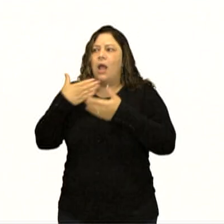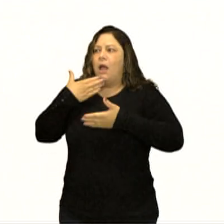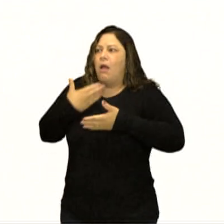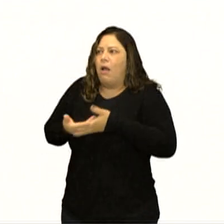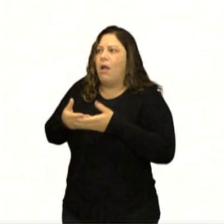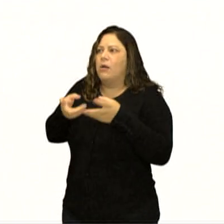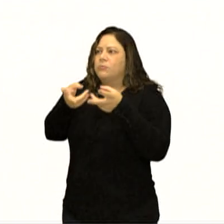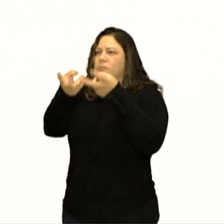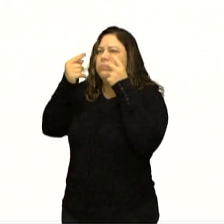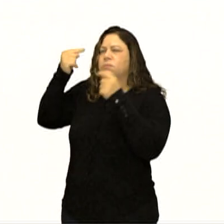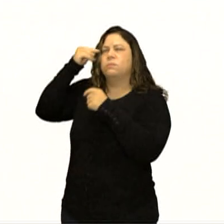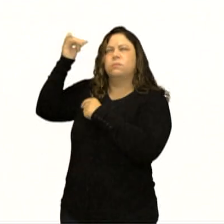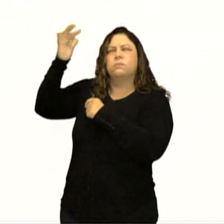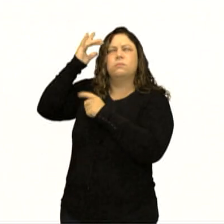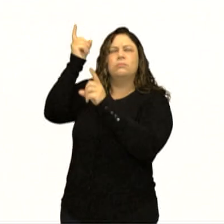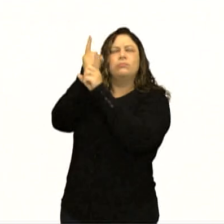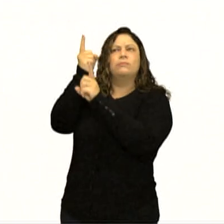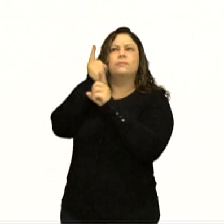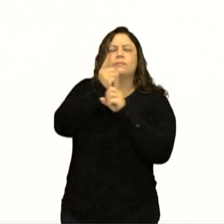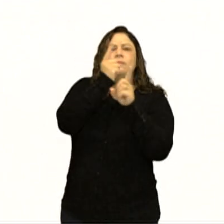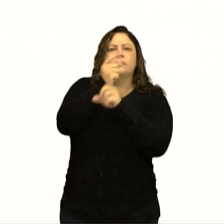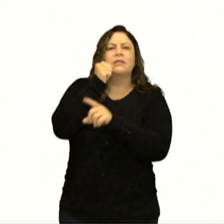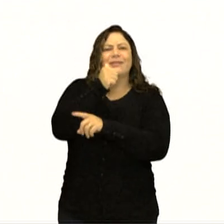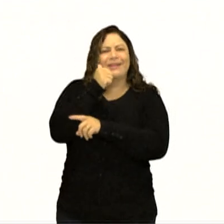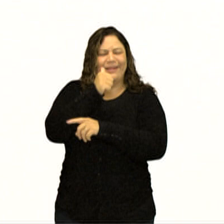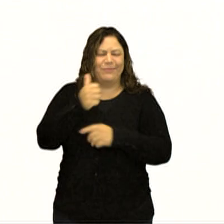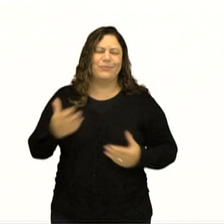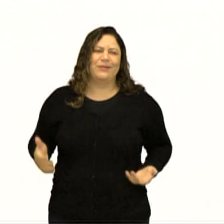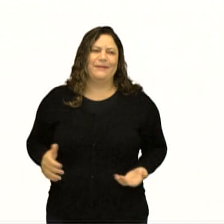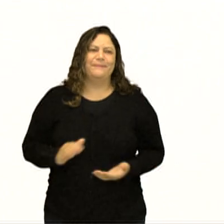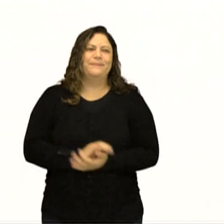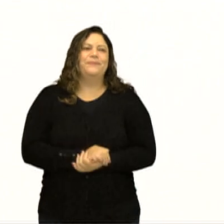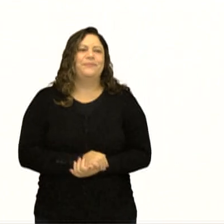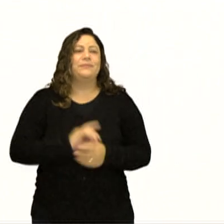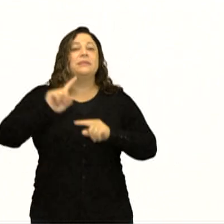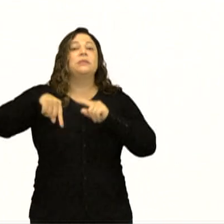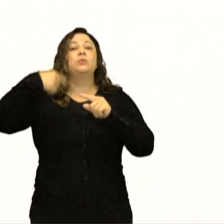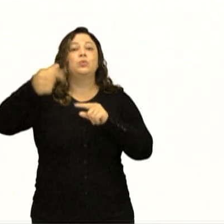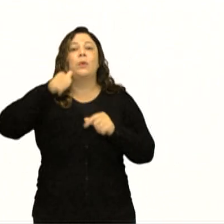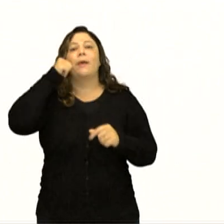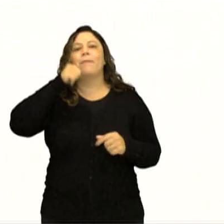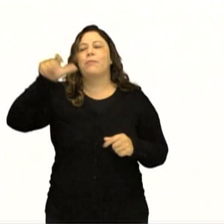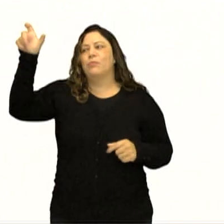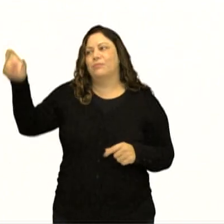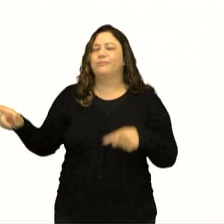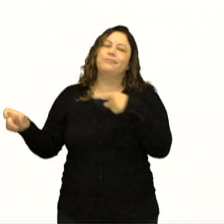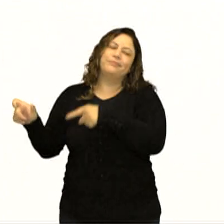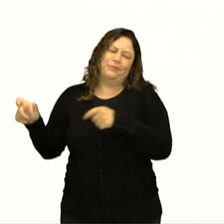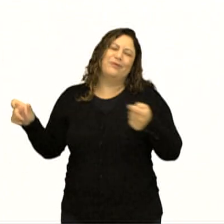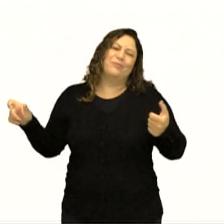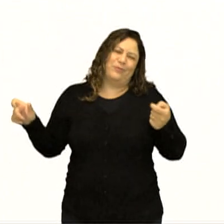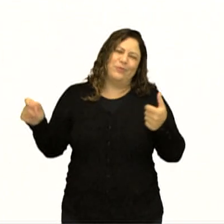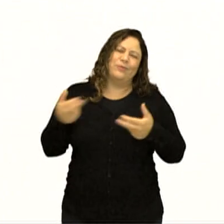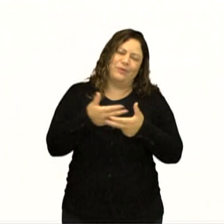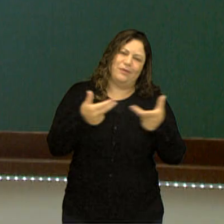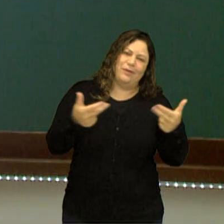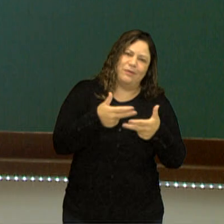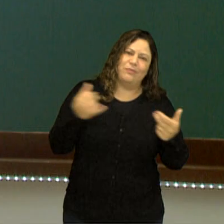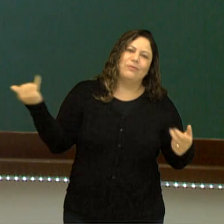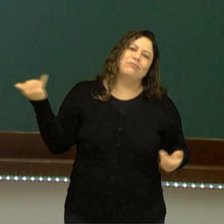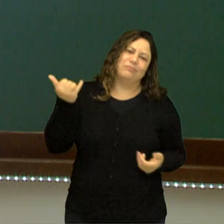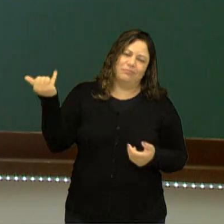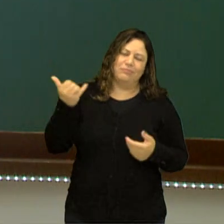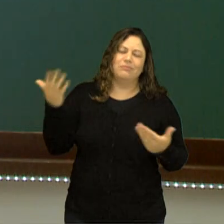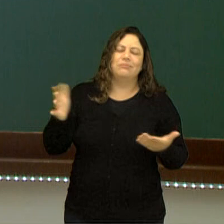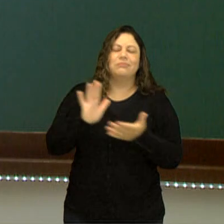só pensava em encontrar essa dama. E sobre a dama, nós sabemos pouca coisa, o que nos foi contado,